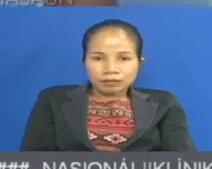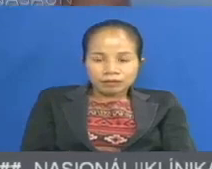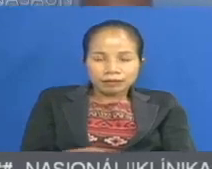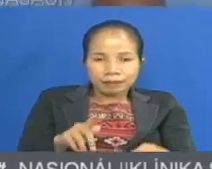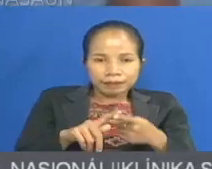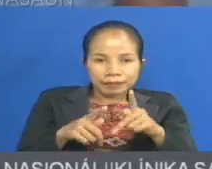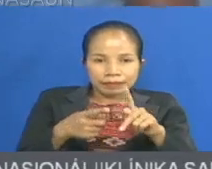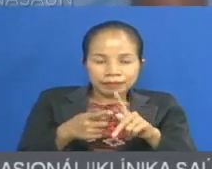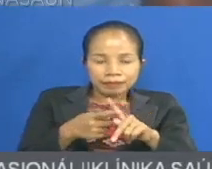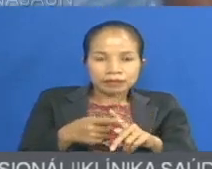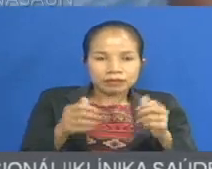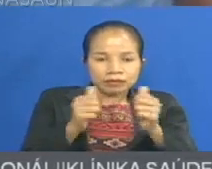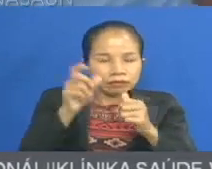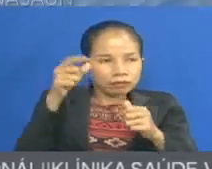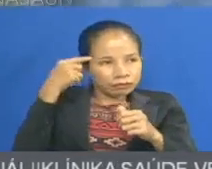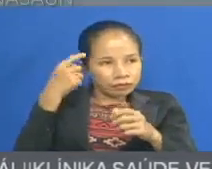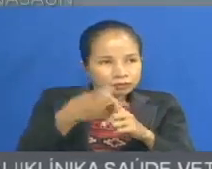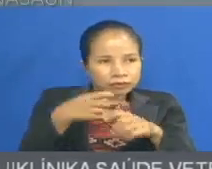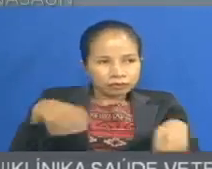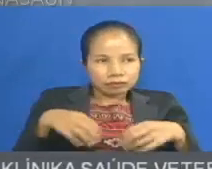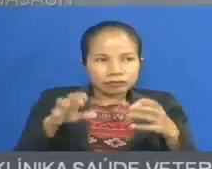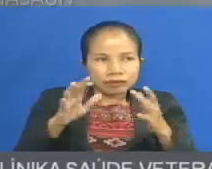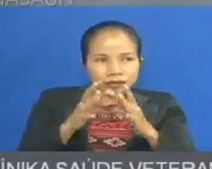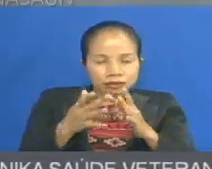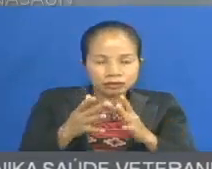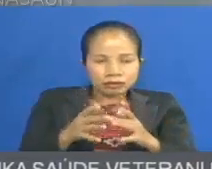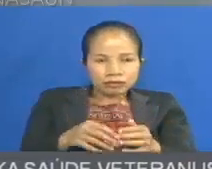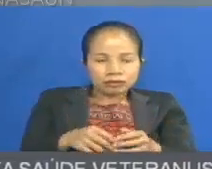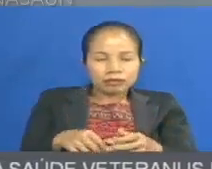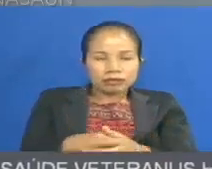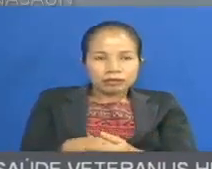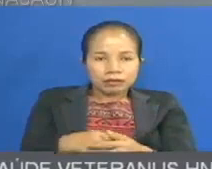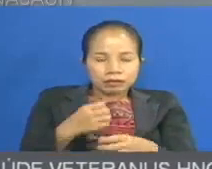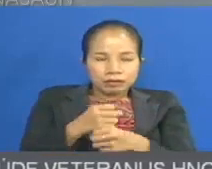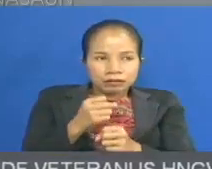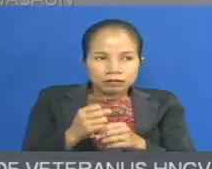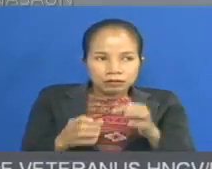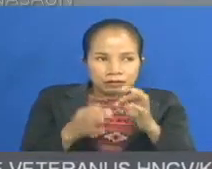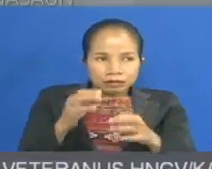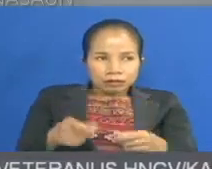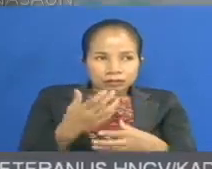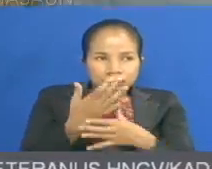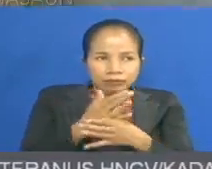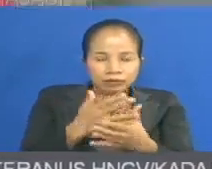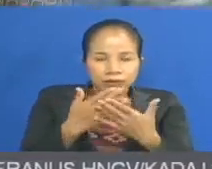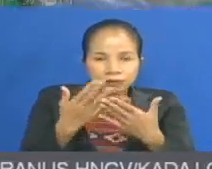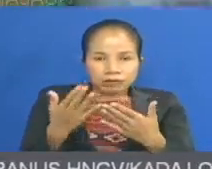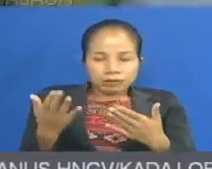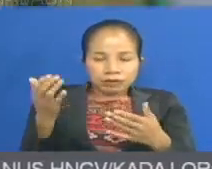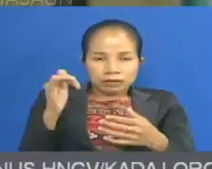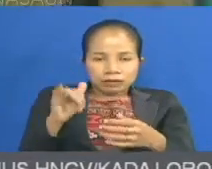fo apoio ba governo li husi atividade tecnologia pos coileta. Nune ho distribui equipamentos